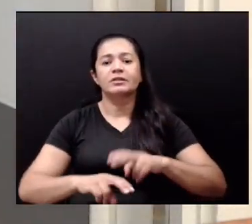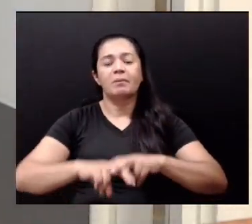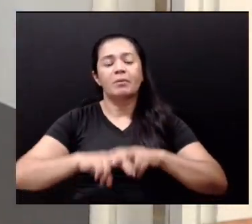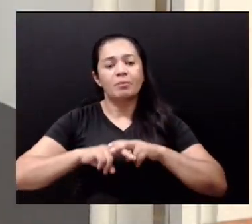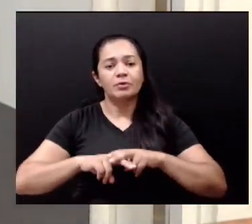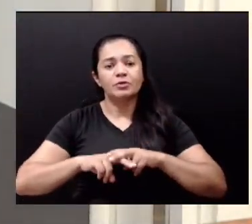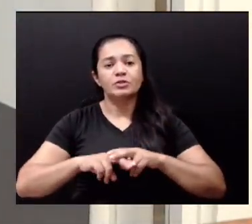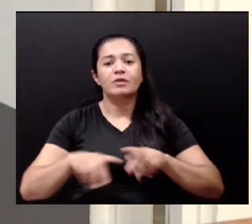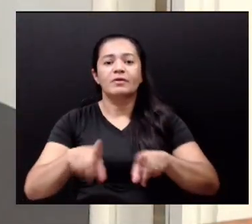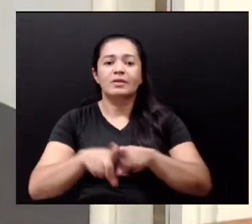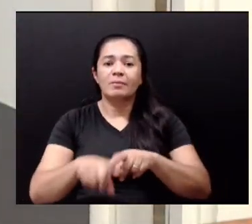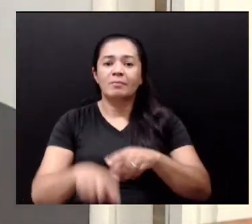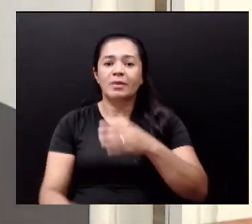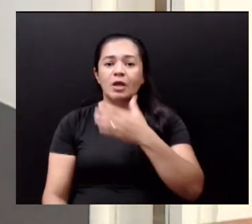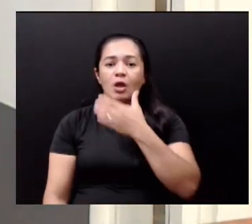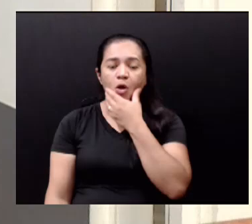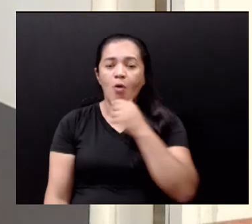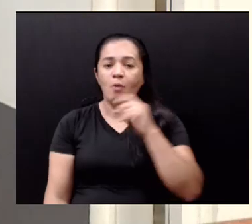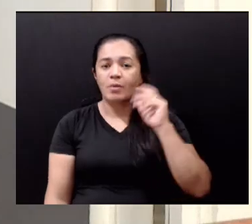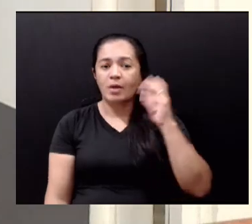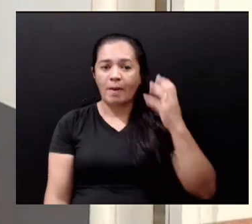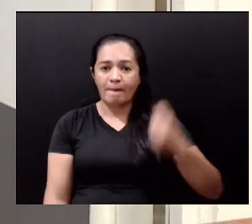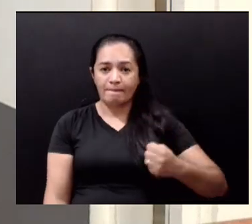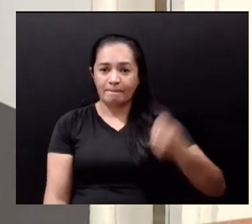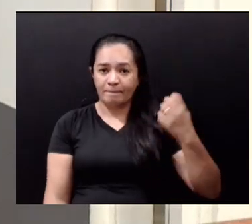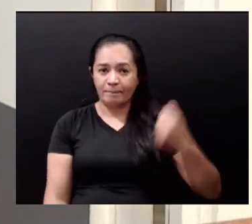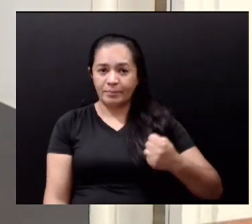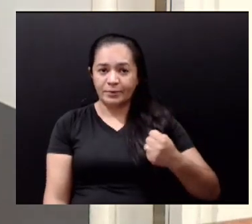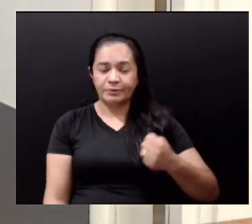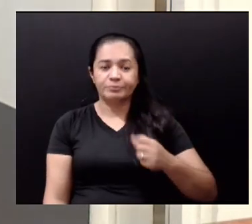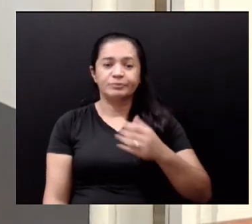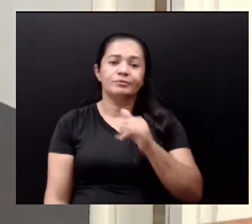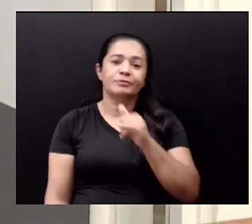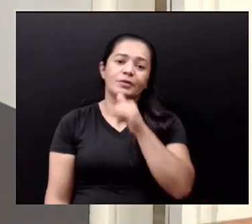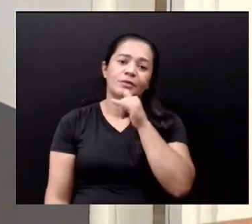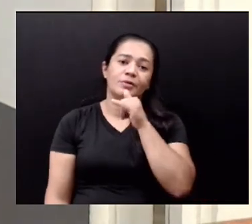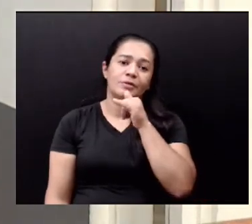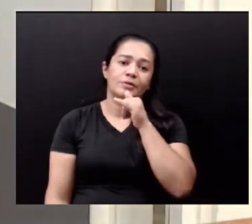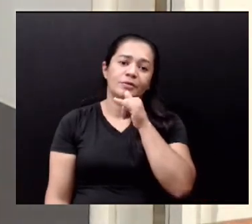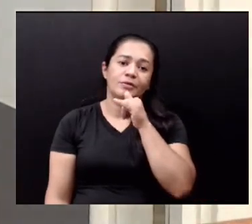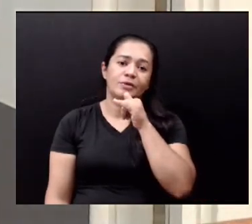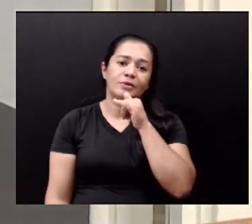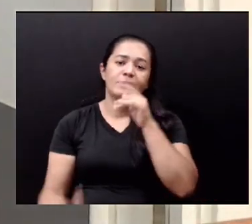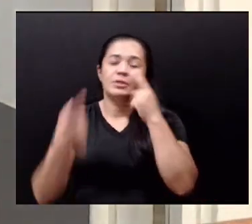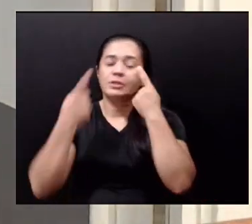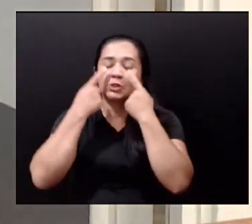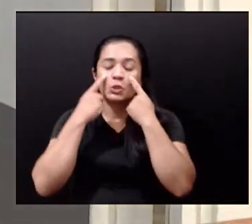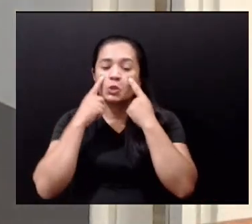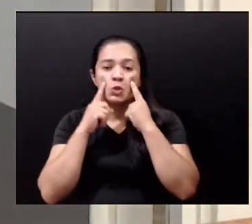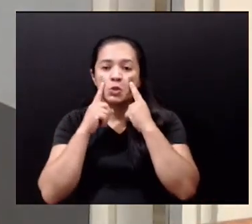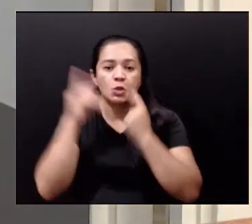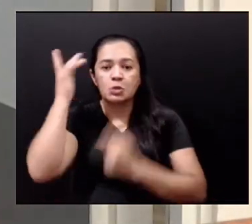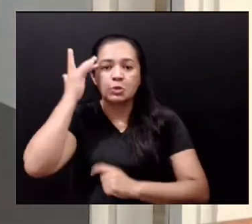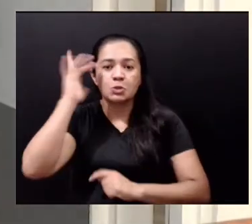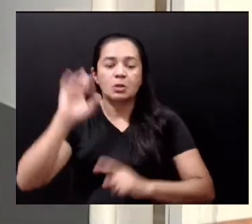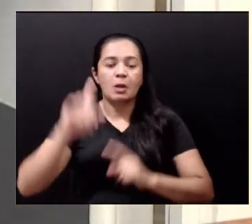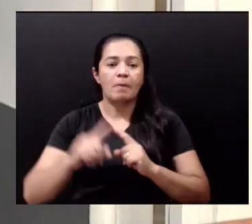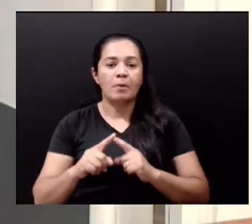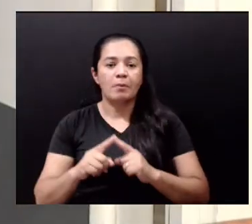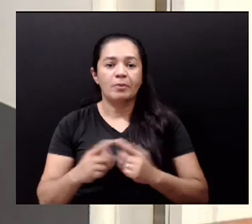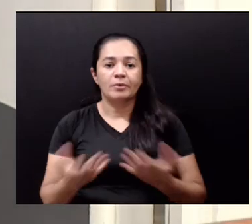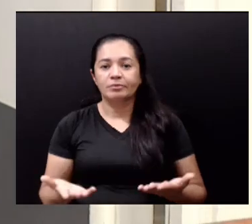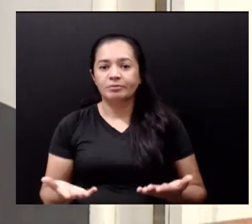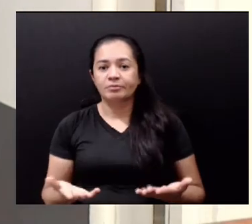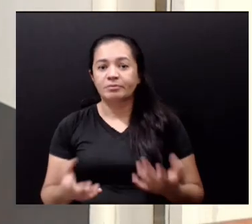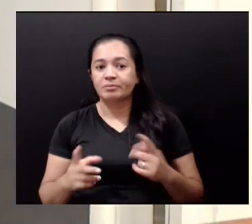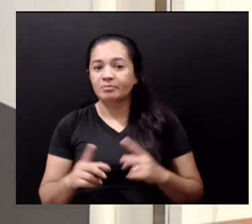brancos, e davam um diagnóstico, por exemplo, motivação, choro infundado. E aí, quando você ia ver a história de vida dessa mulher,